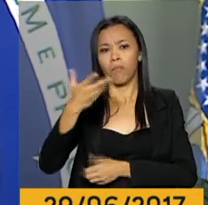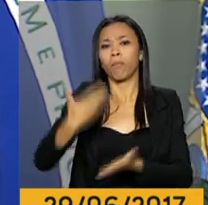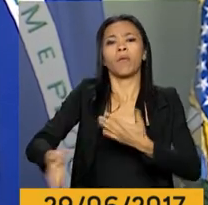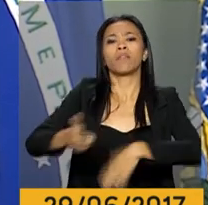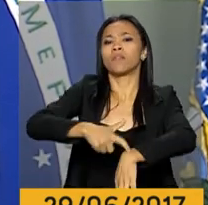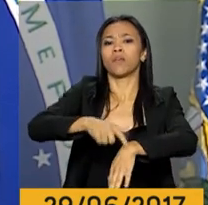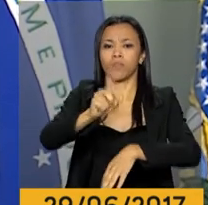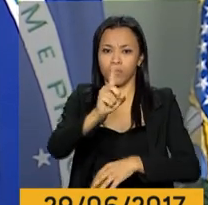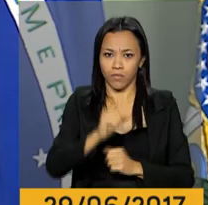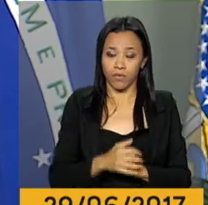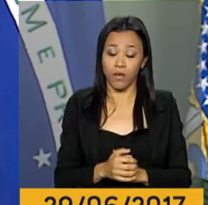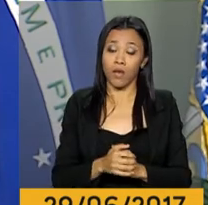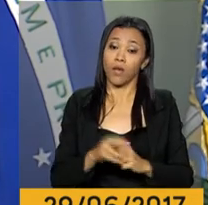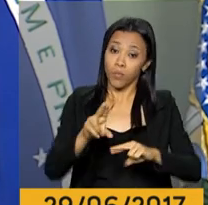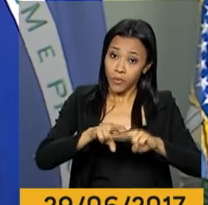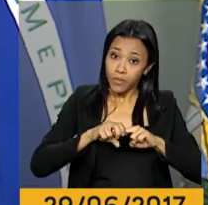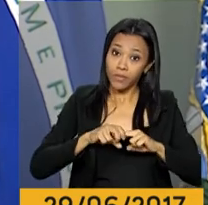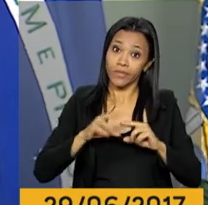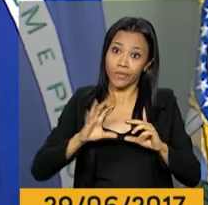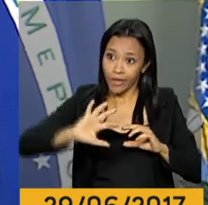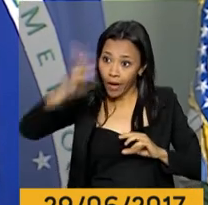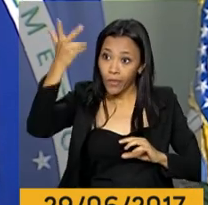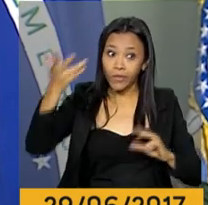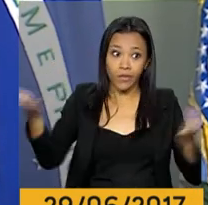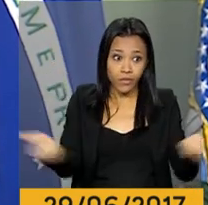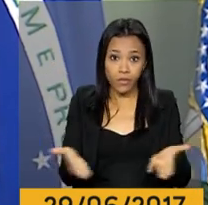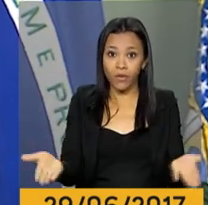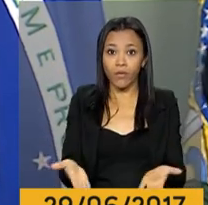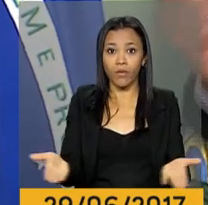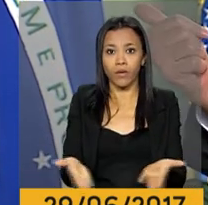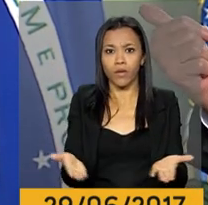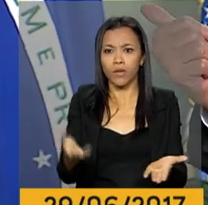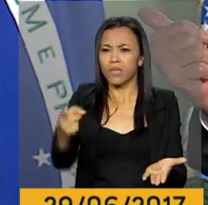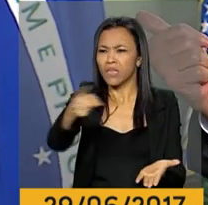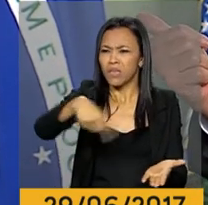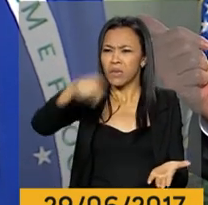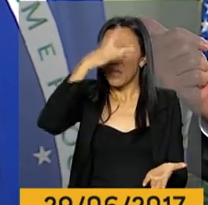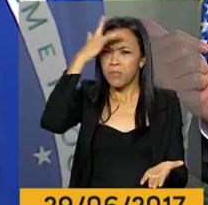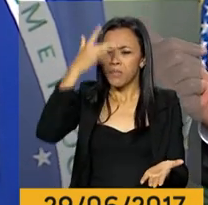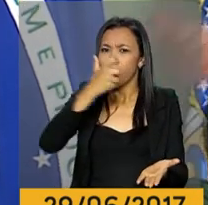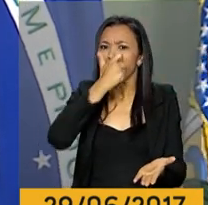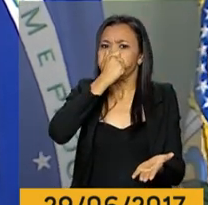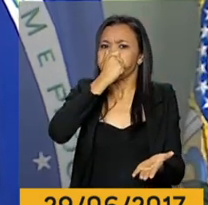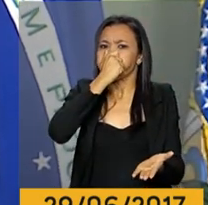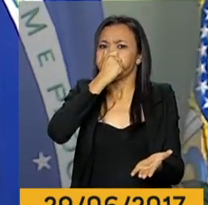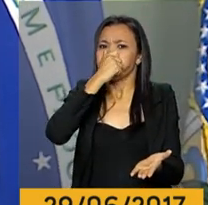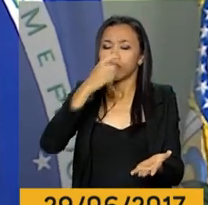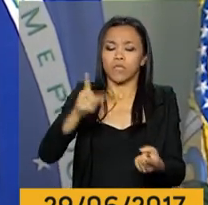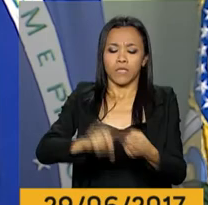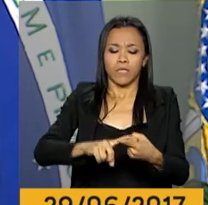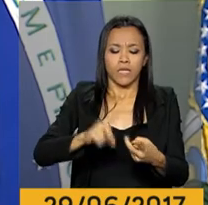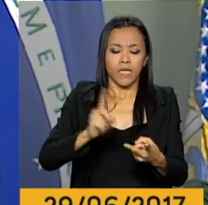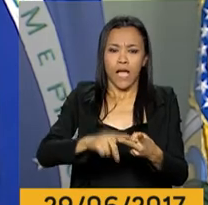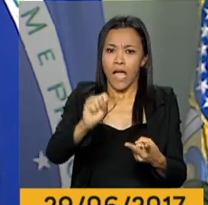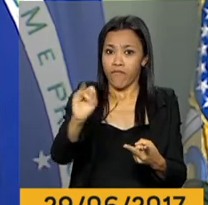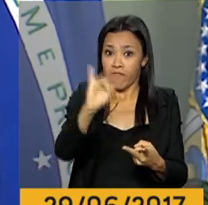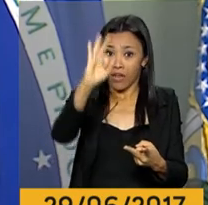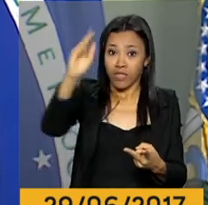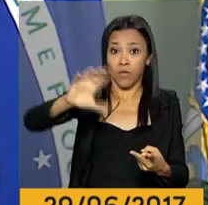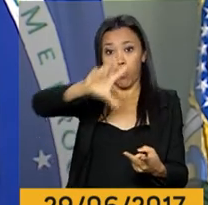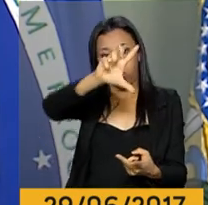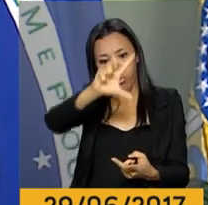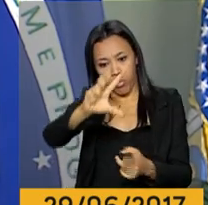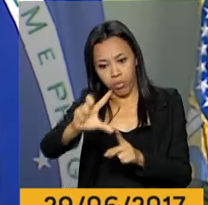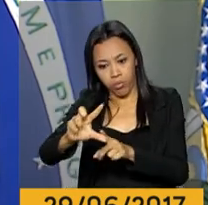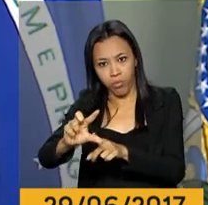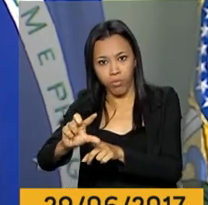acontece o que está acontecendo neste momento são empregos está voltando a inflação que está caindo a um nível